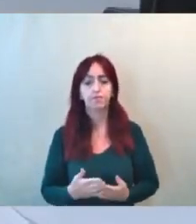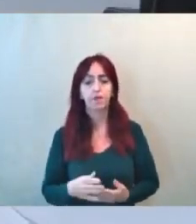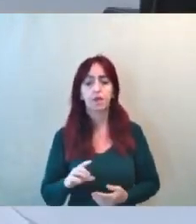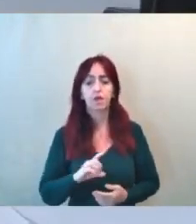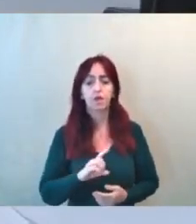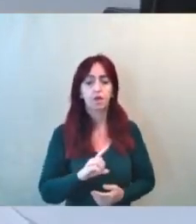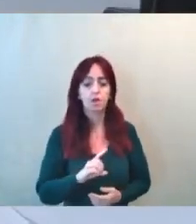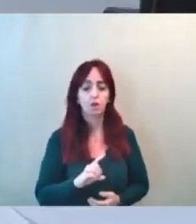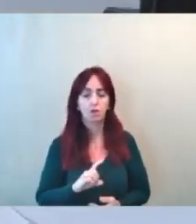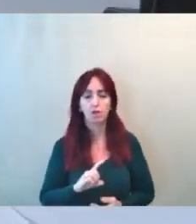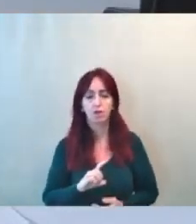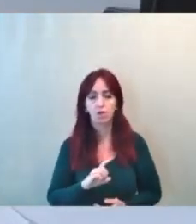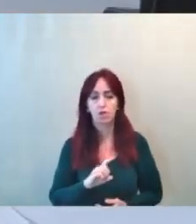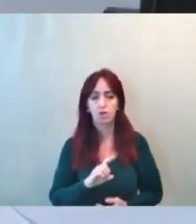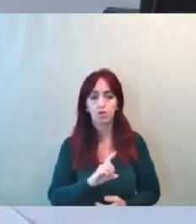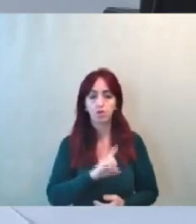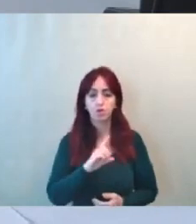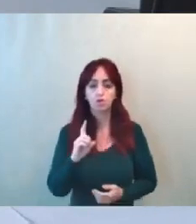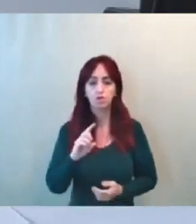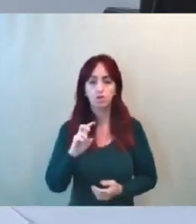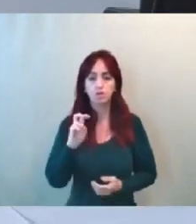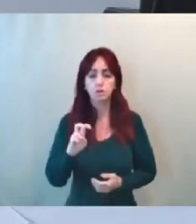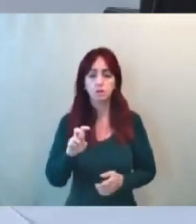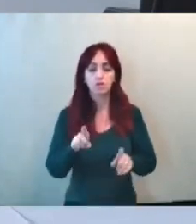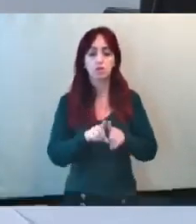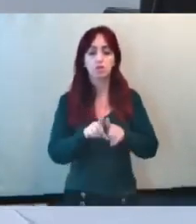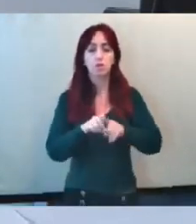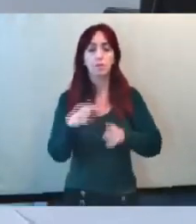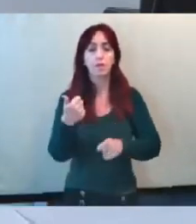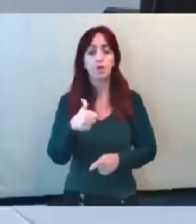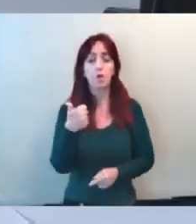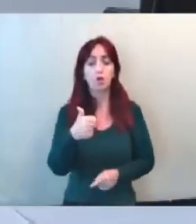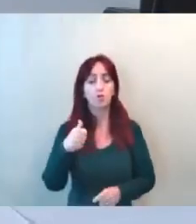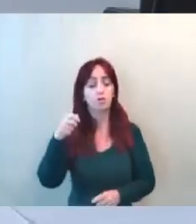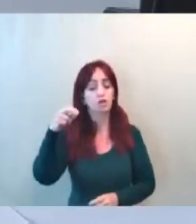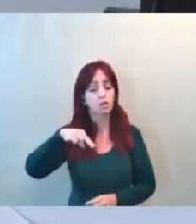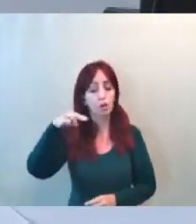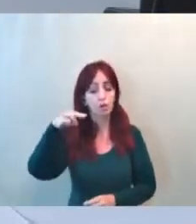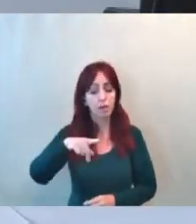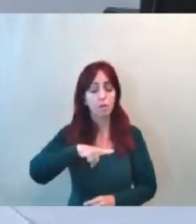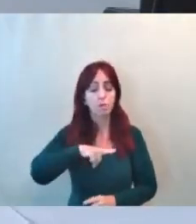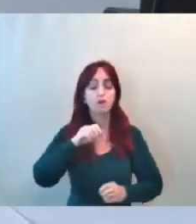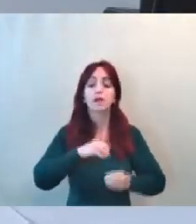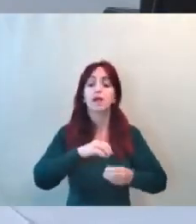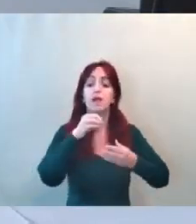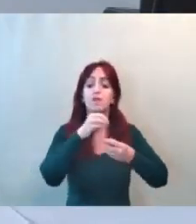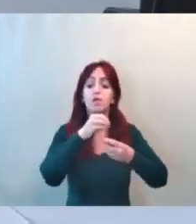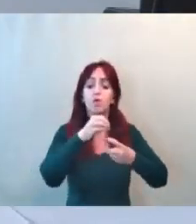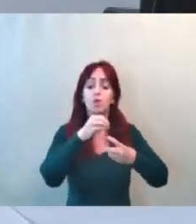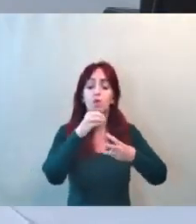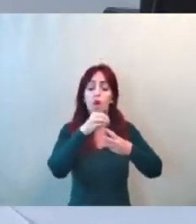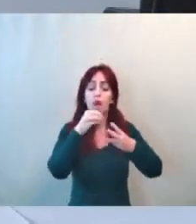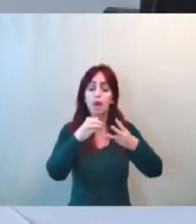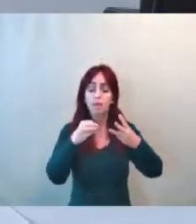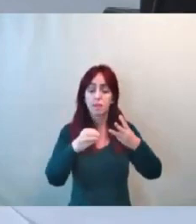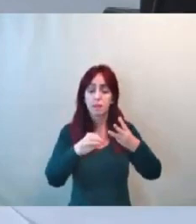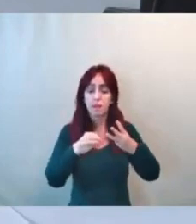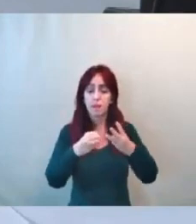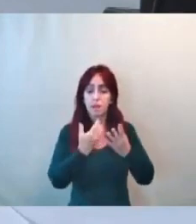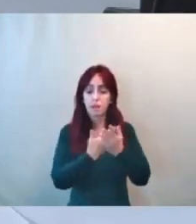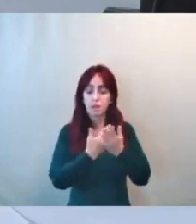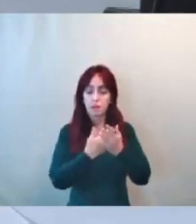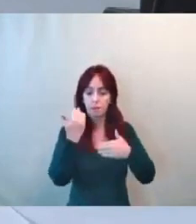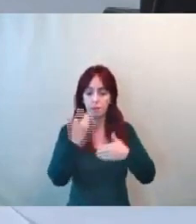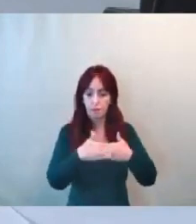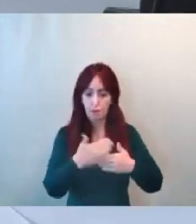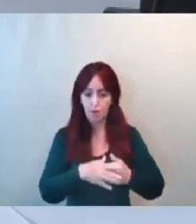11 de novembro, quando teve o Enem, algumas linhas do sistema suplementar que não tem quadro